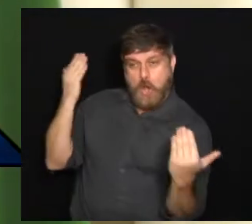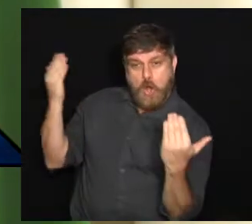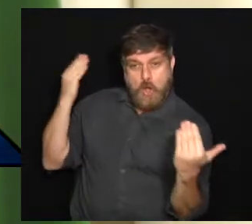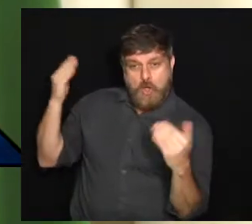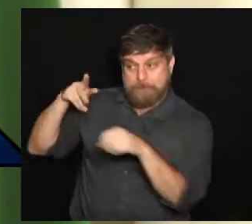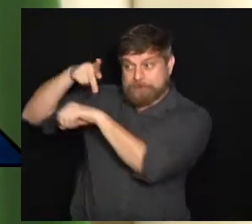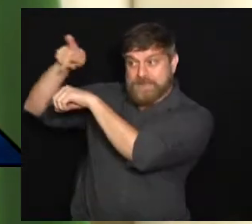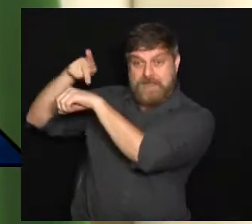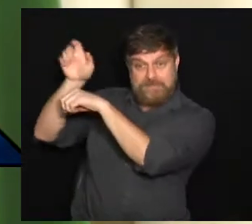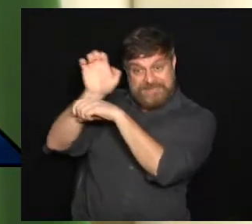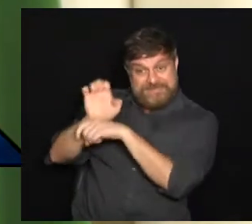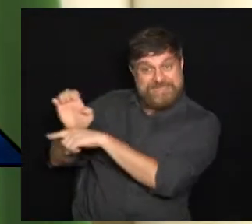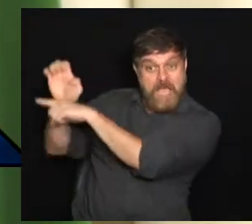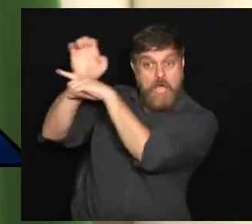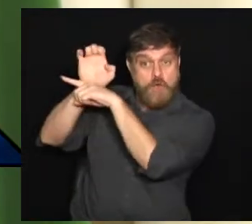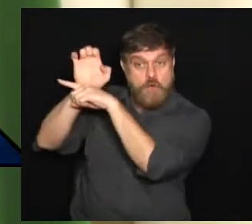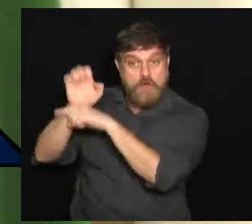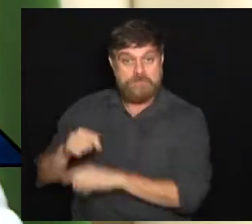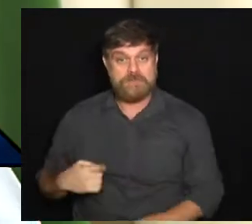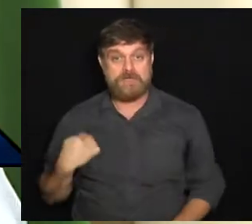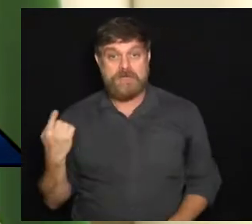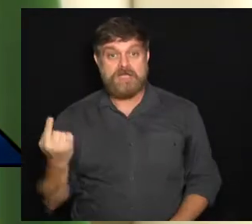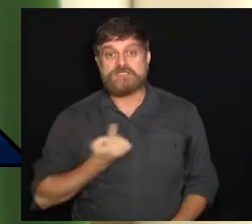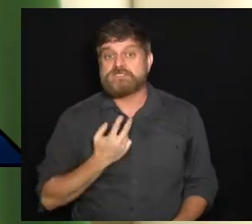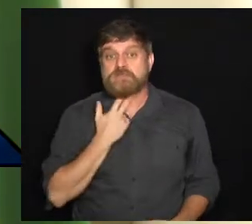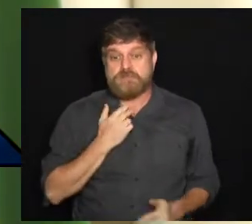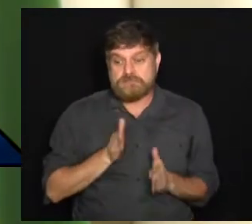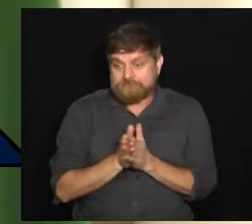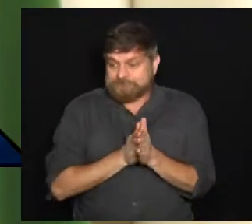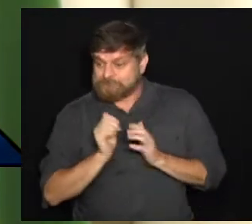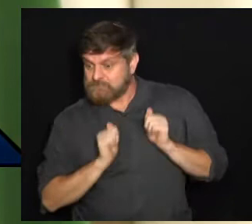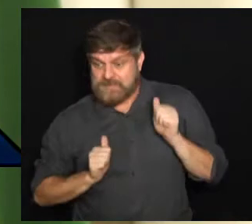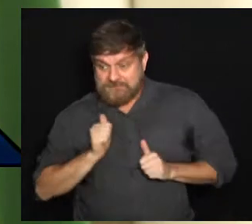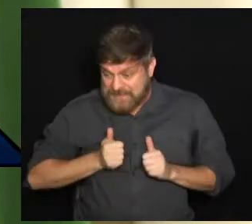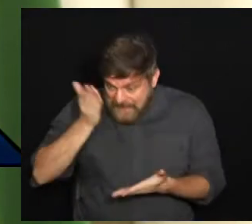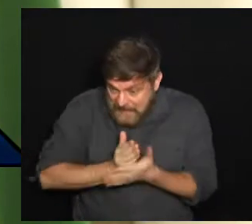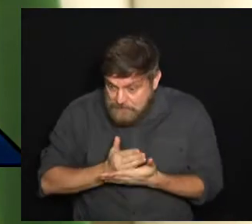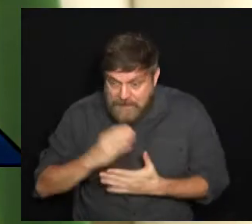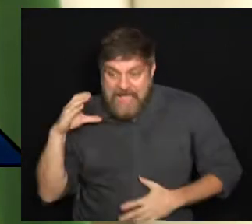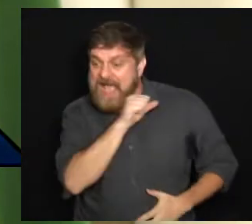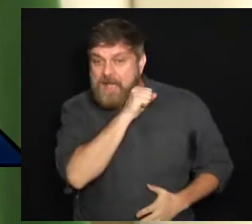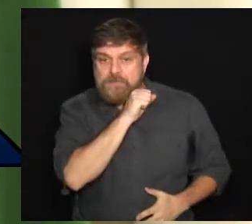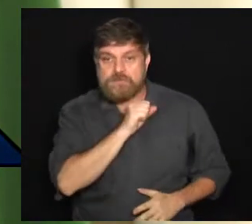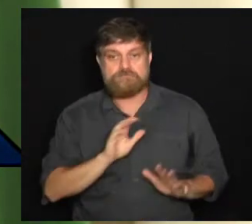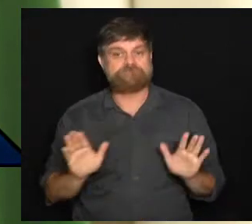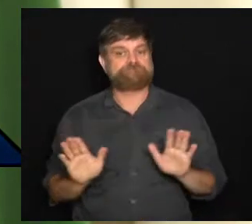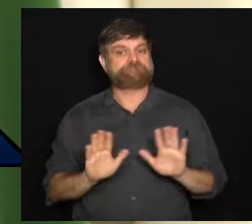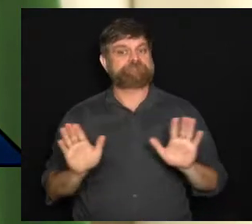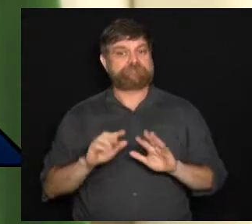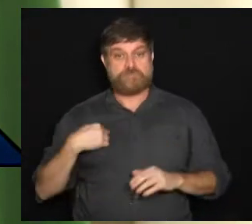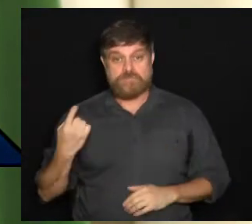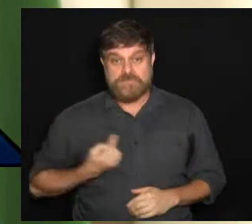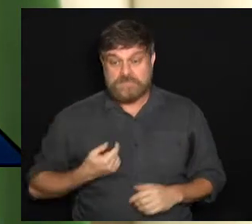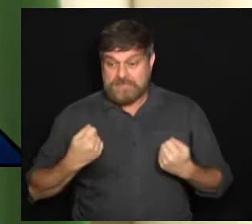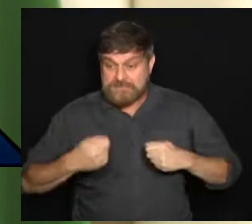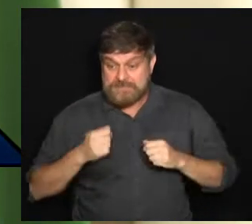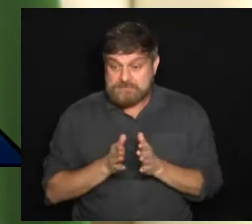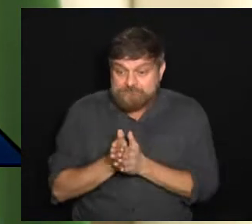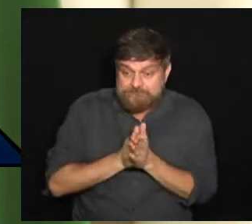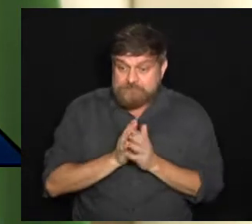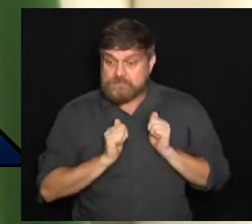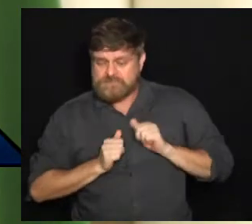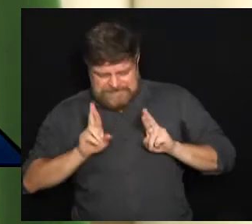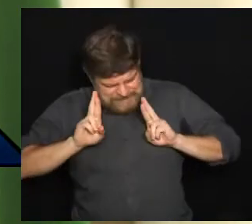países nessa ordem aí. Então, a gente não tem que ter ansiedade para que isso acabe, para que isso passe logo. Nós temos que ter ansiedade para